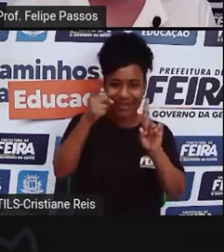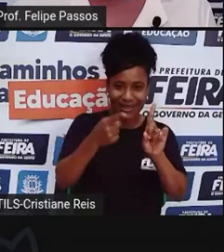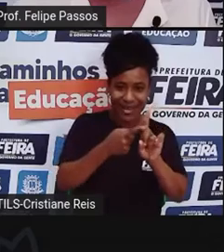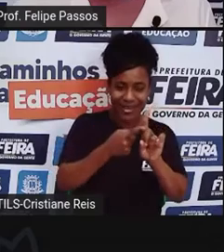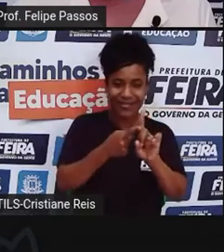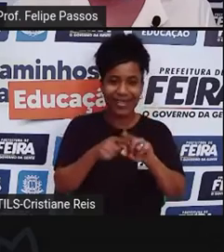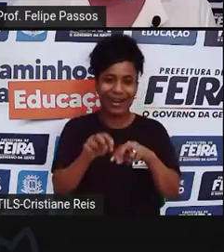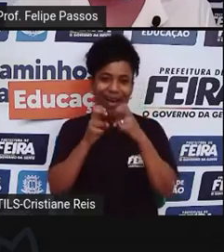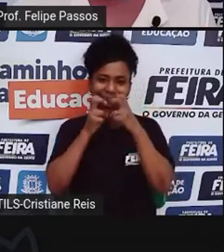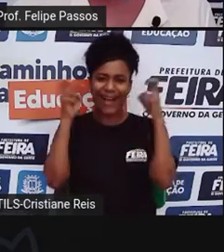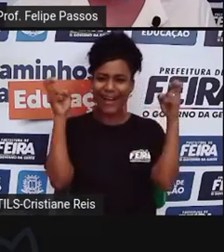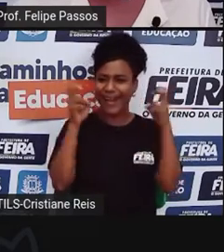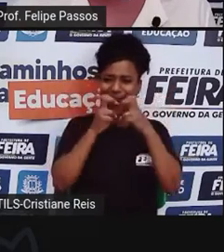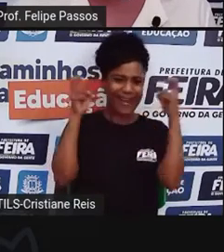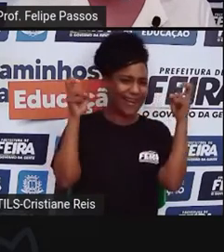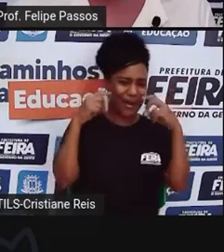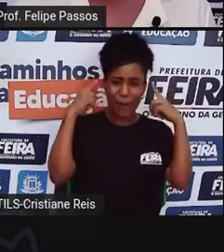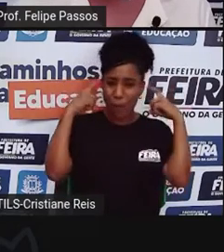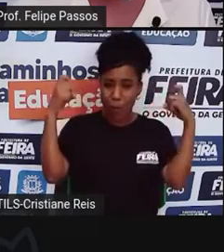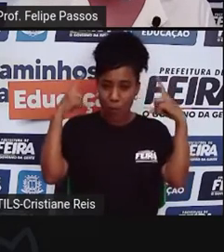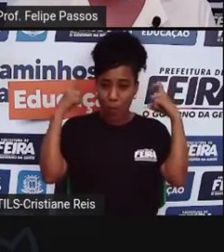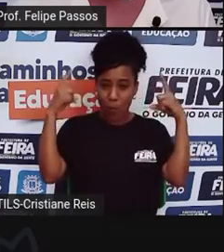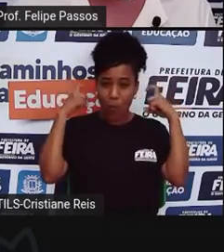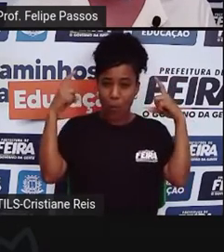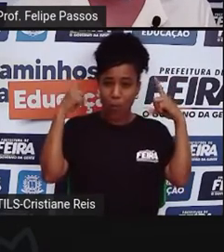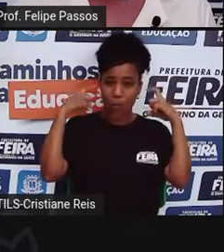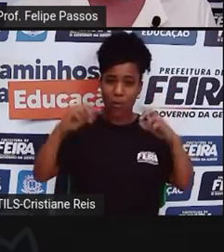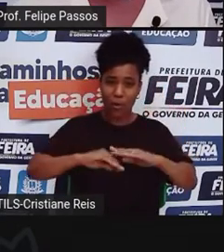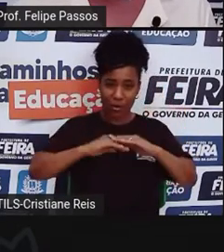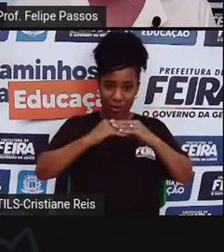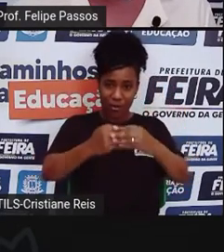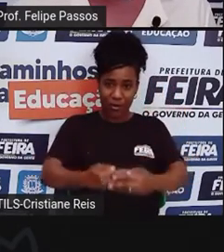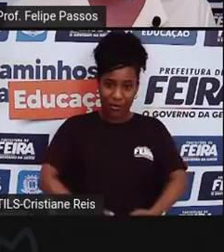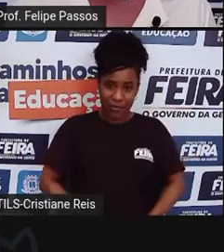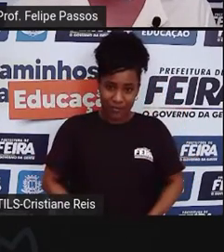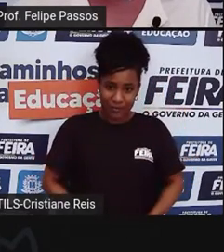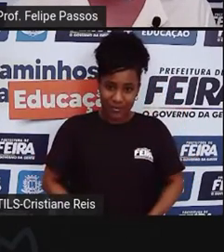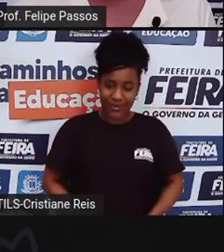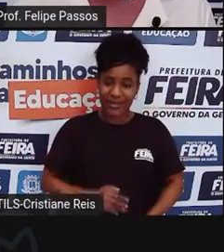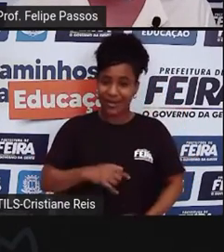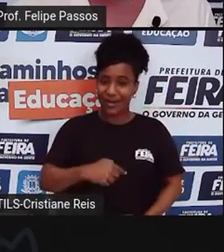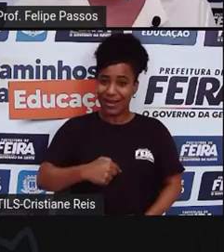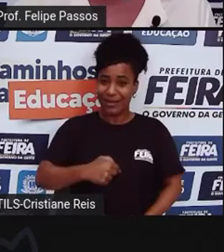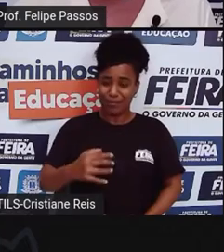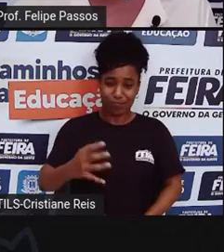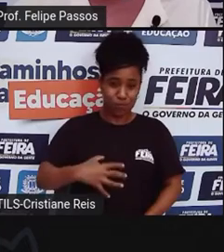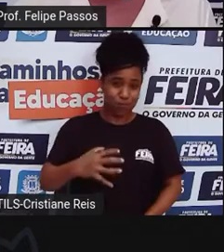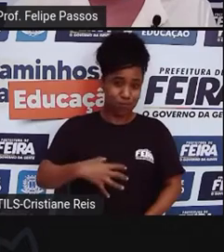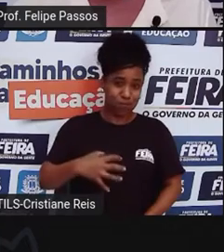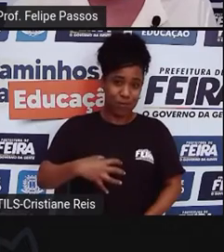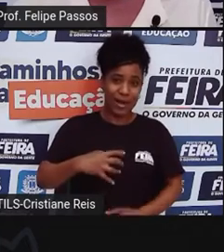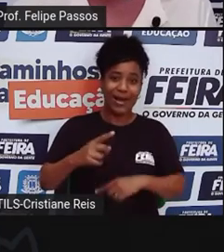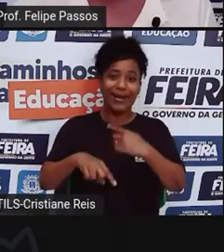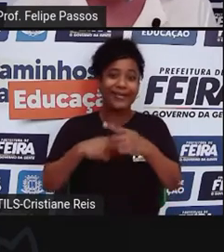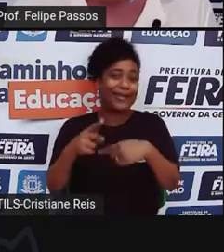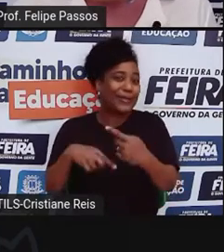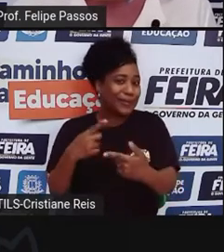estar em lugares barulhentos, tudo. E quando o menino nasce, o filho nasce e fala, fala baixo que o bebê tá